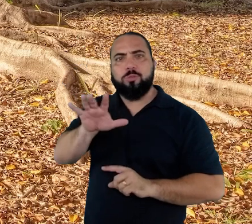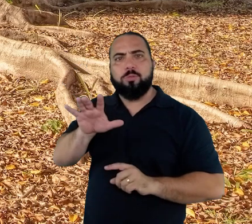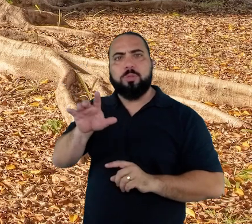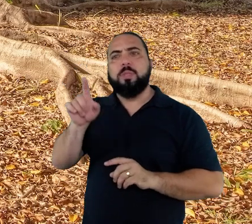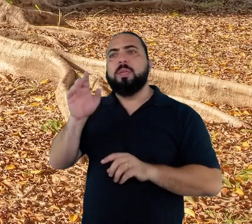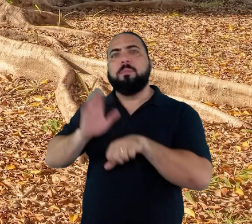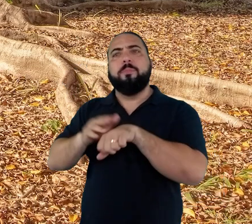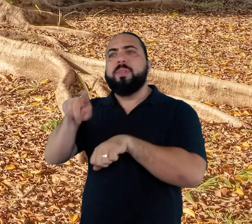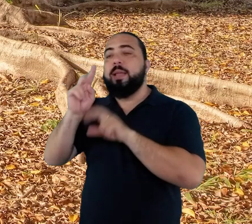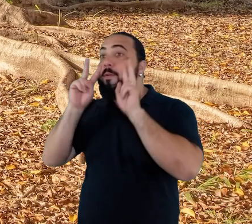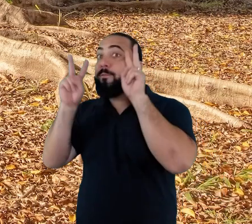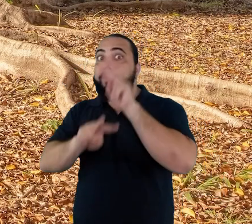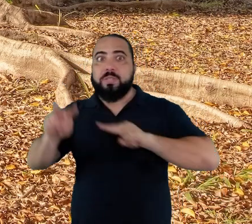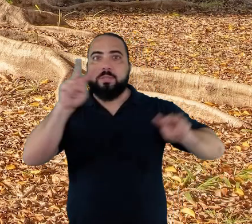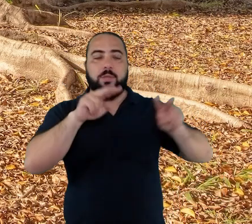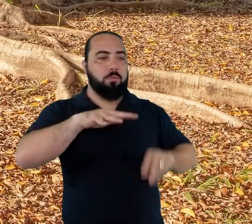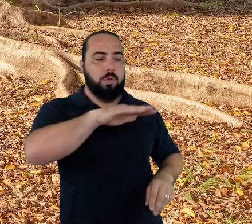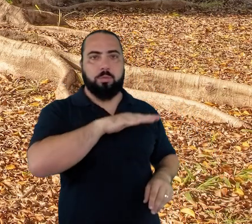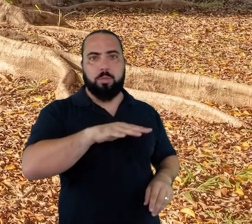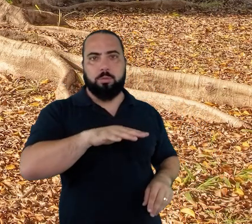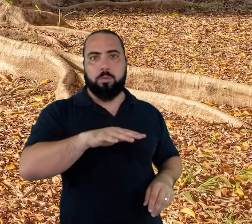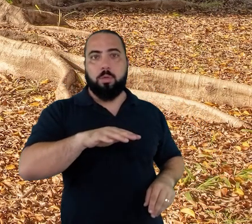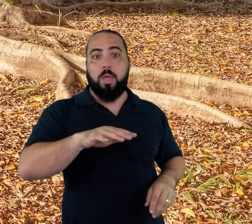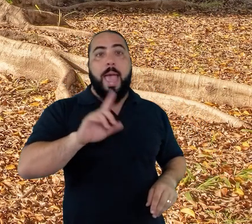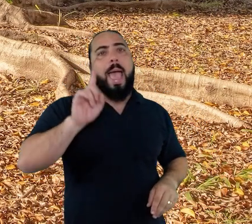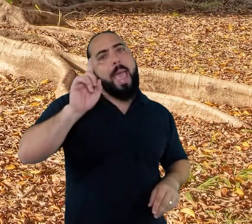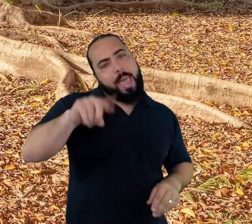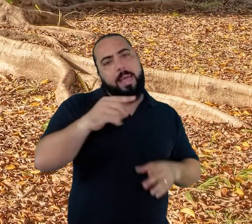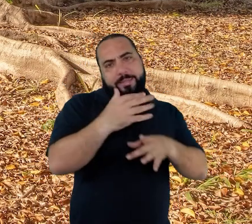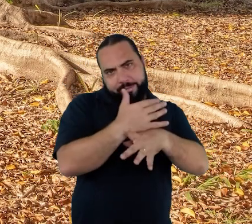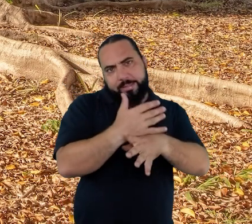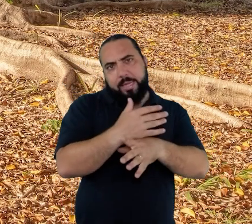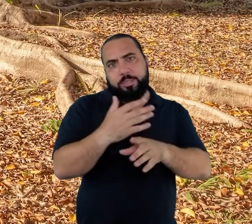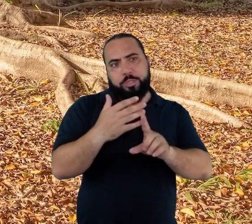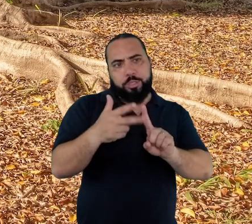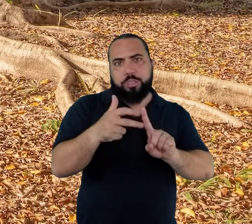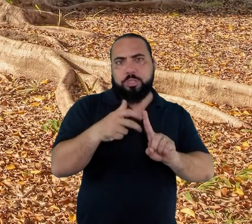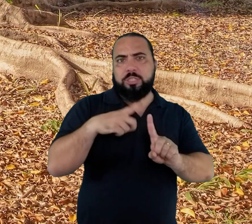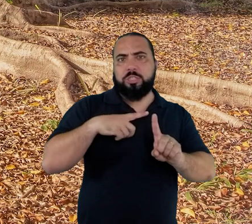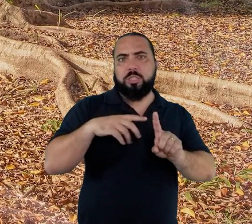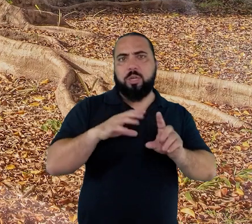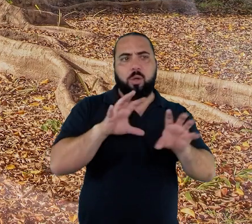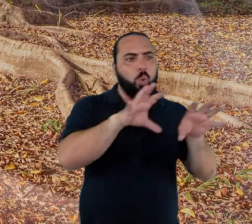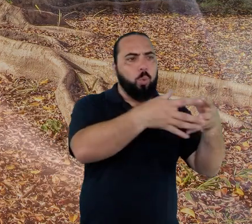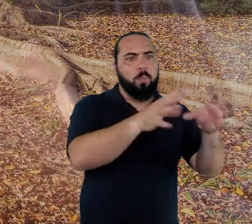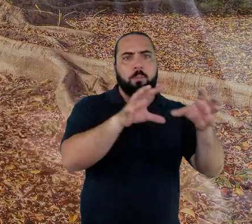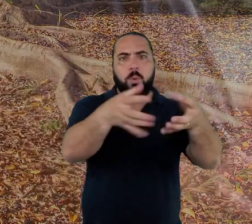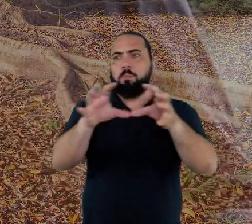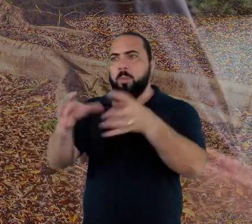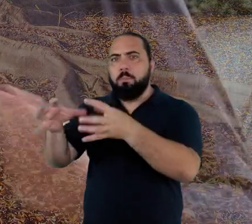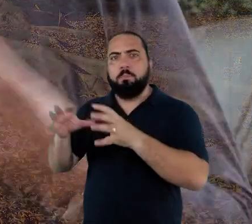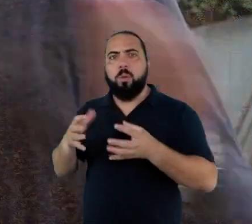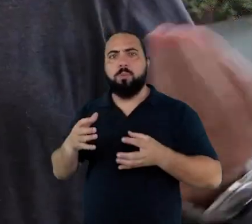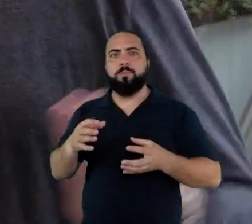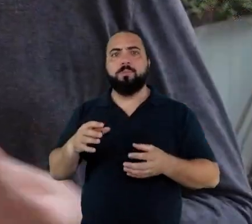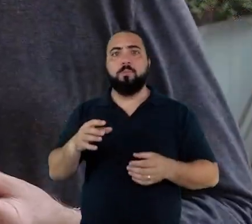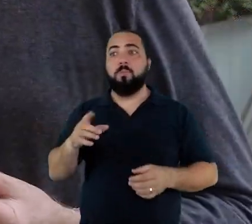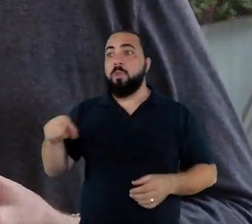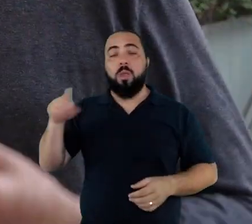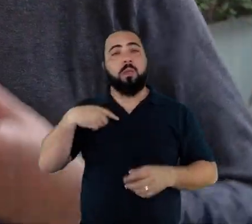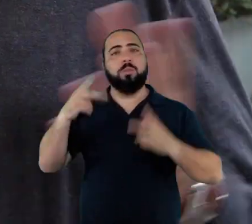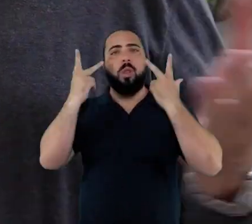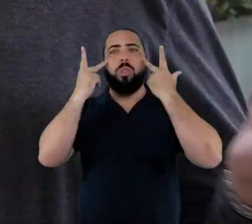dessa região, né? Que não era uma cidade ainda. Aliás, era uma cidade de indígenas, né? Tinham várias tribos e do jeito que eles